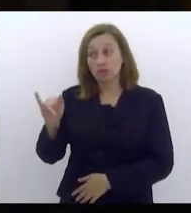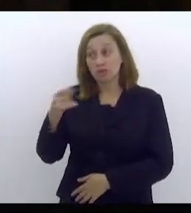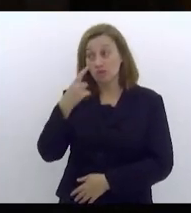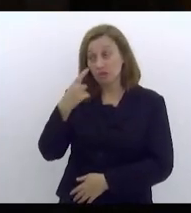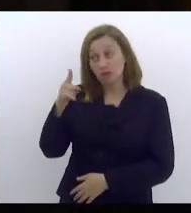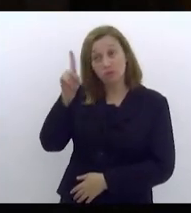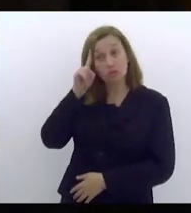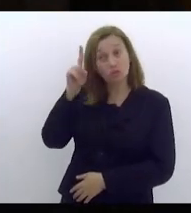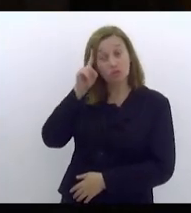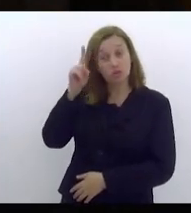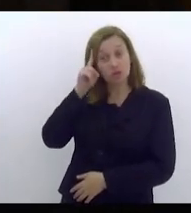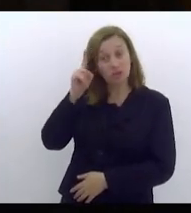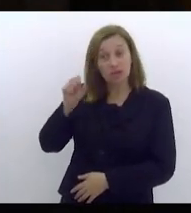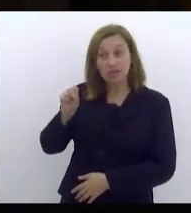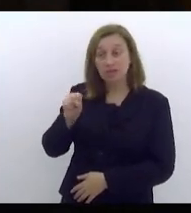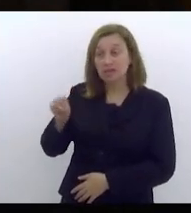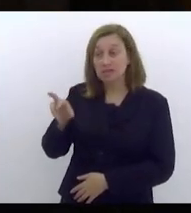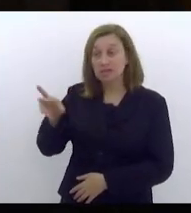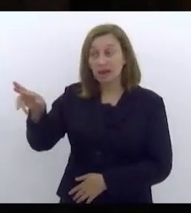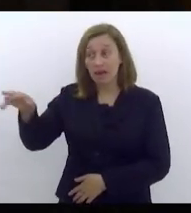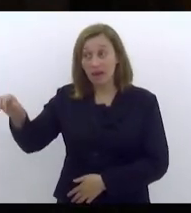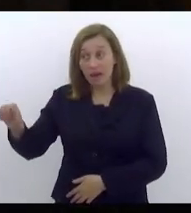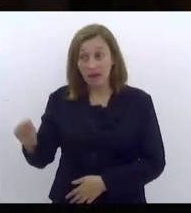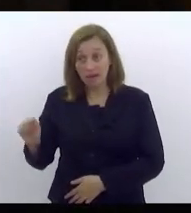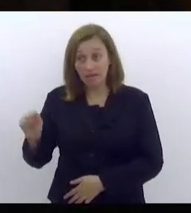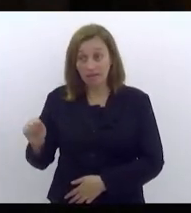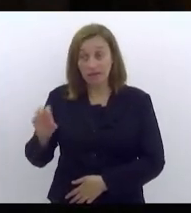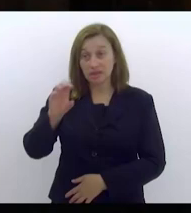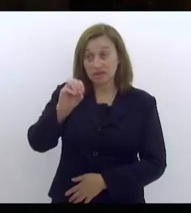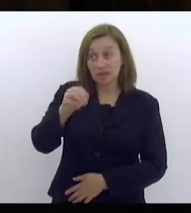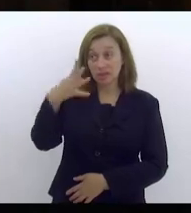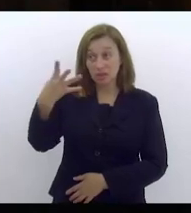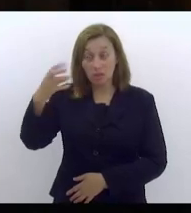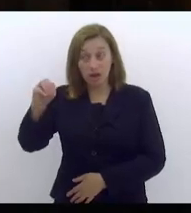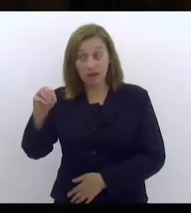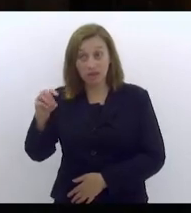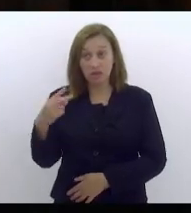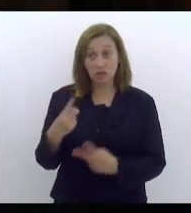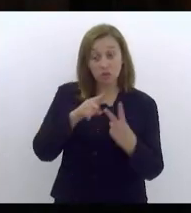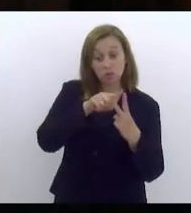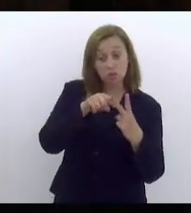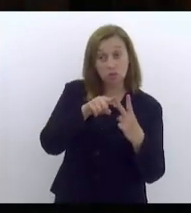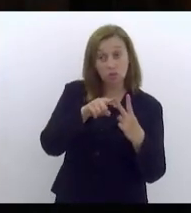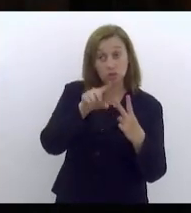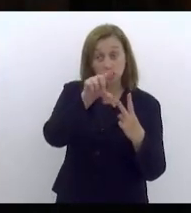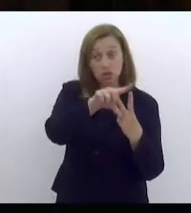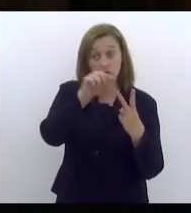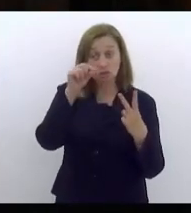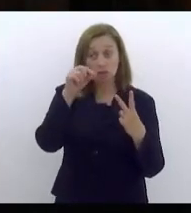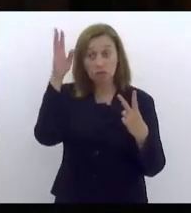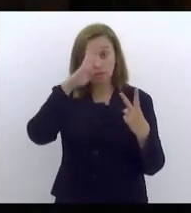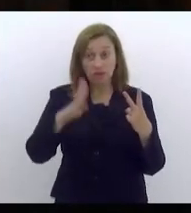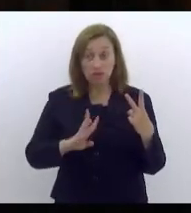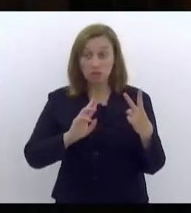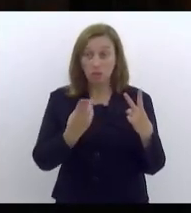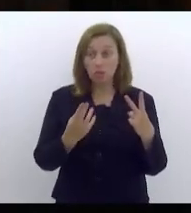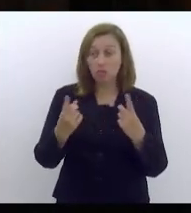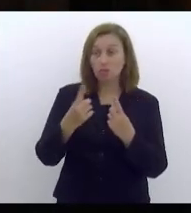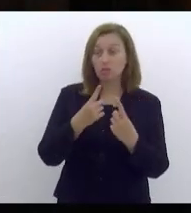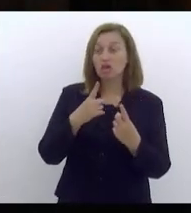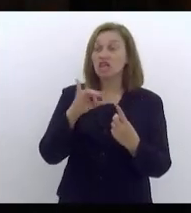ao descer a 040, e aí duas opções, o Brasil ou linha vermelha,